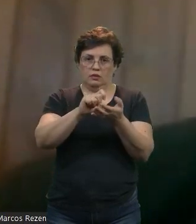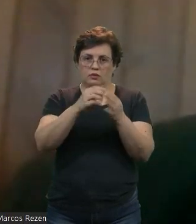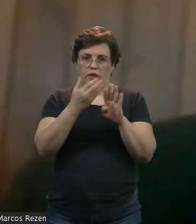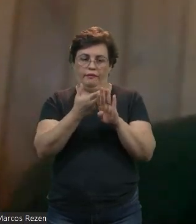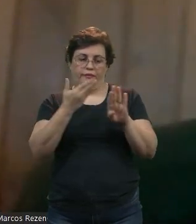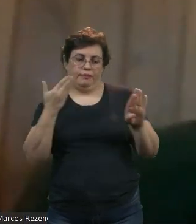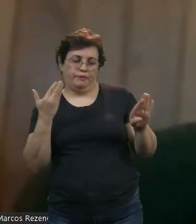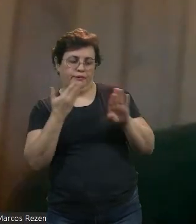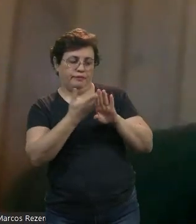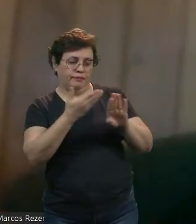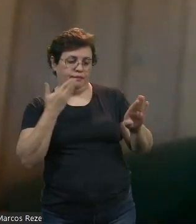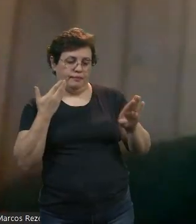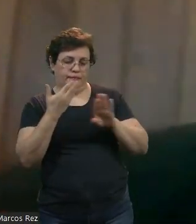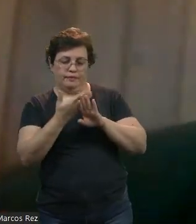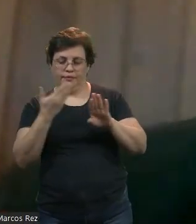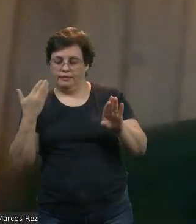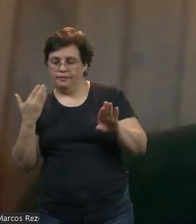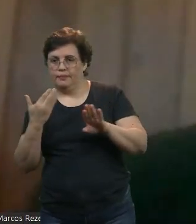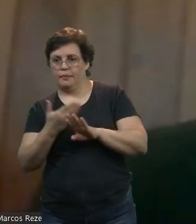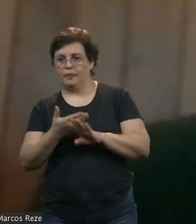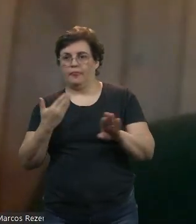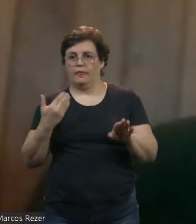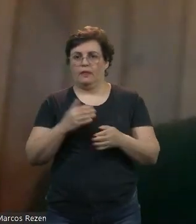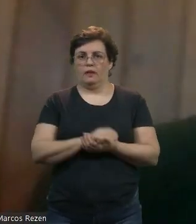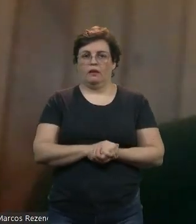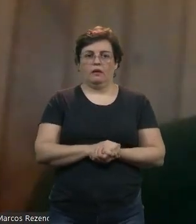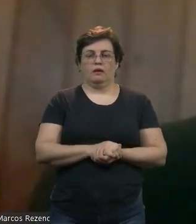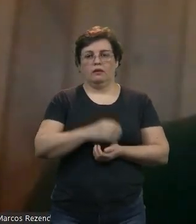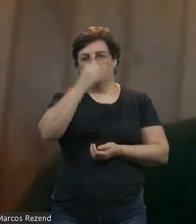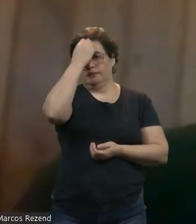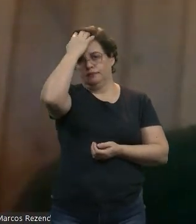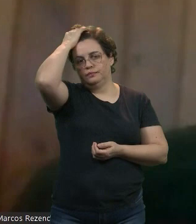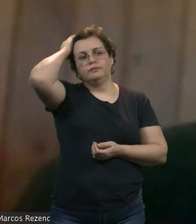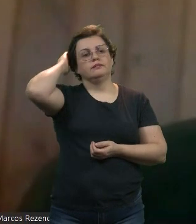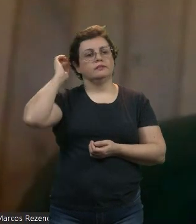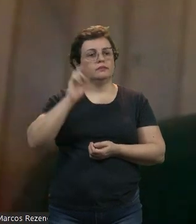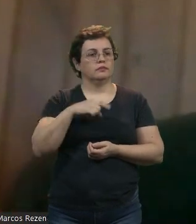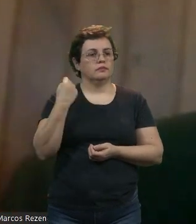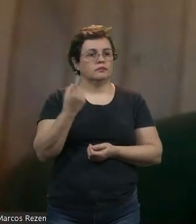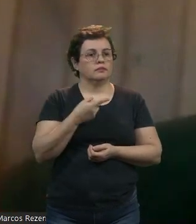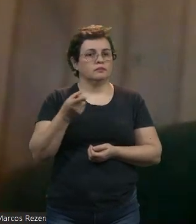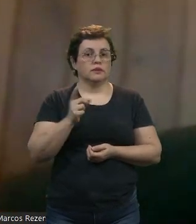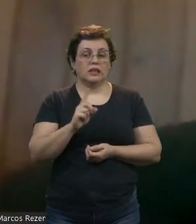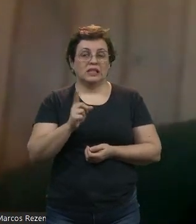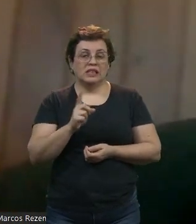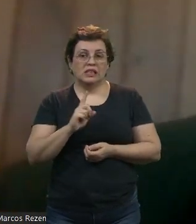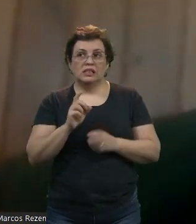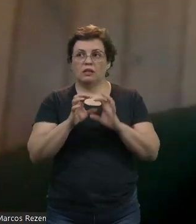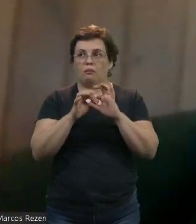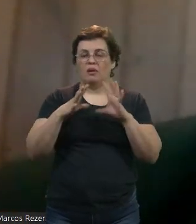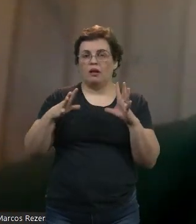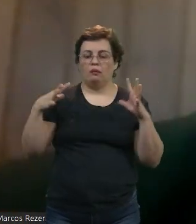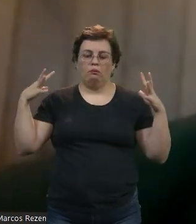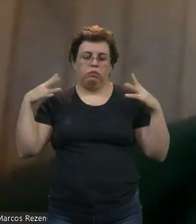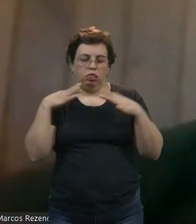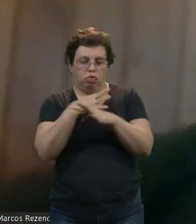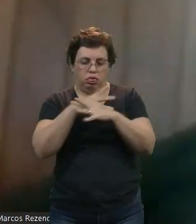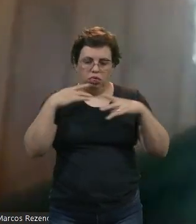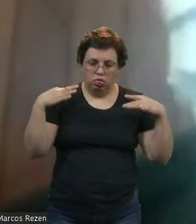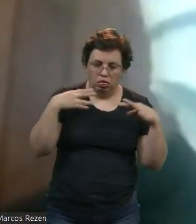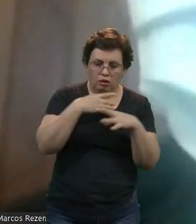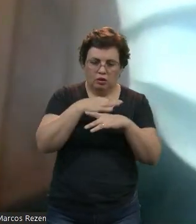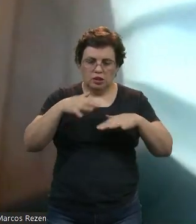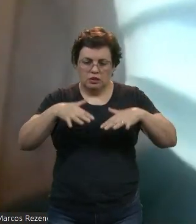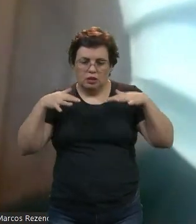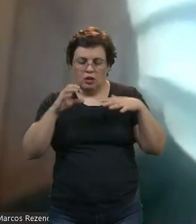é? Nós não permitiremos a aglomeração no plenário nem